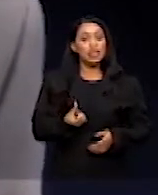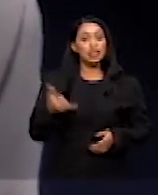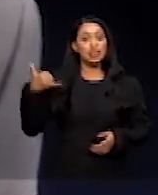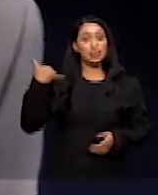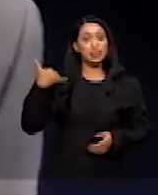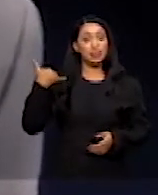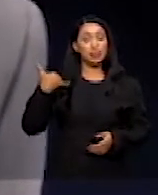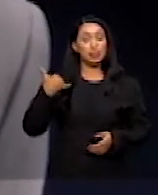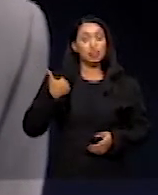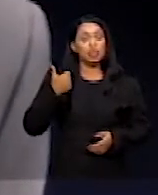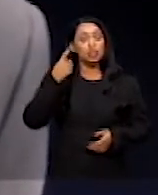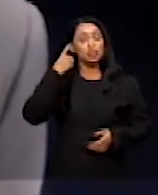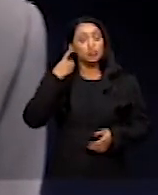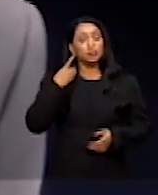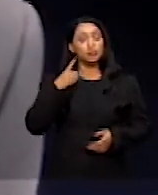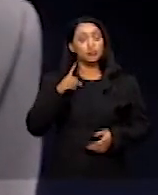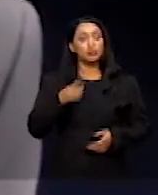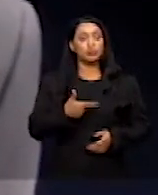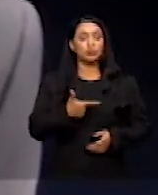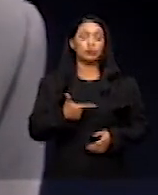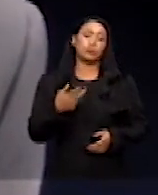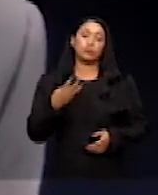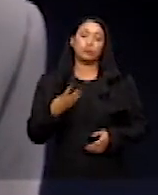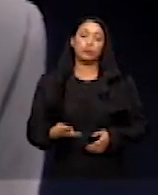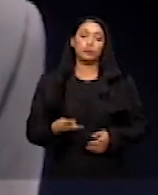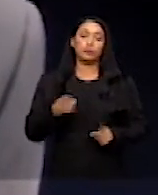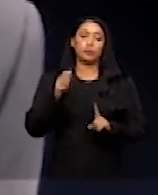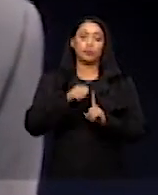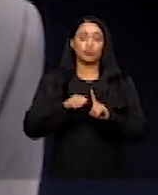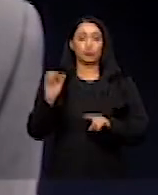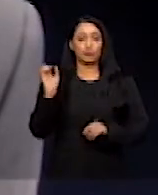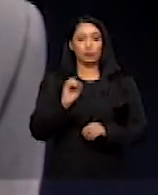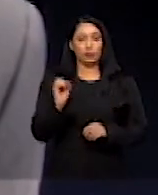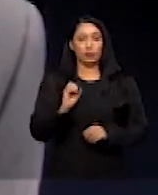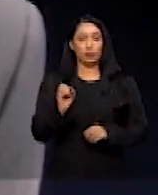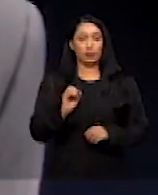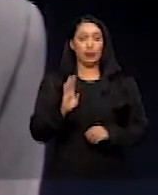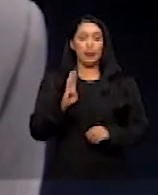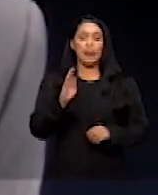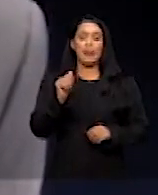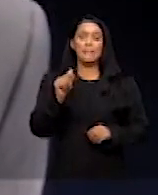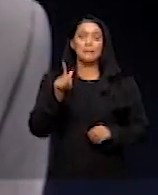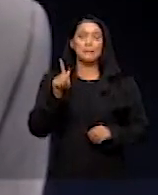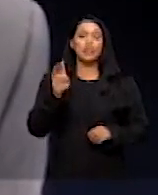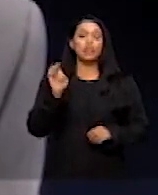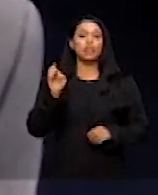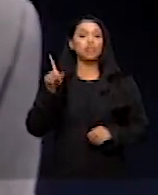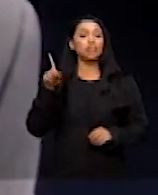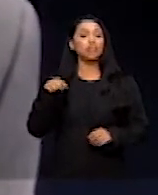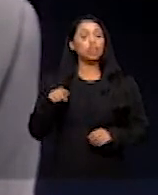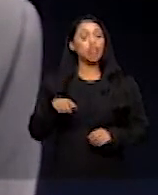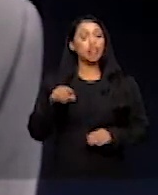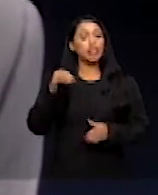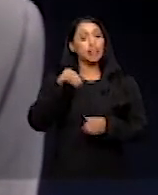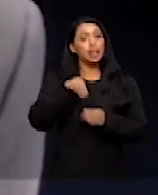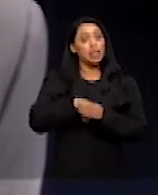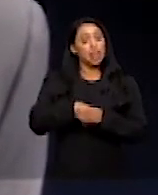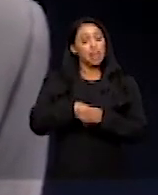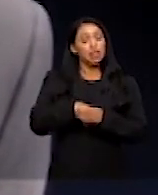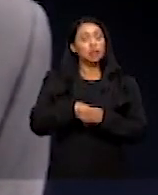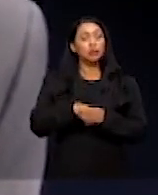No dia 23 de outubro de 1924, em Bagé, no interior do nosso Rio Grande do